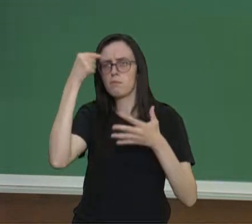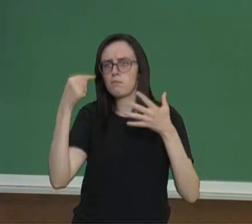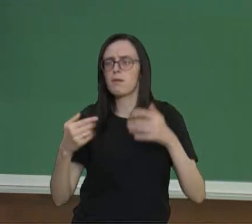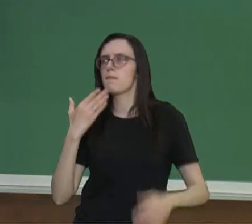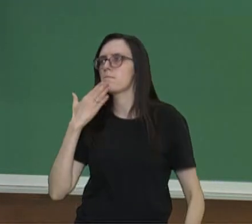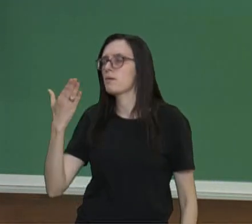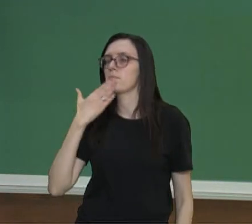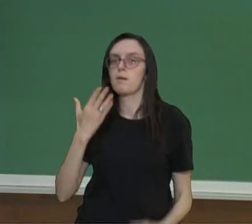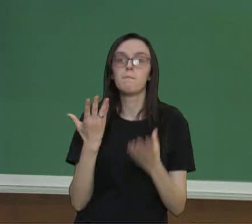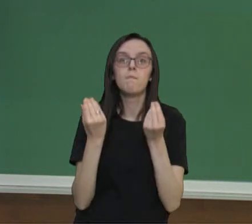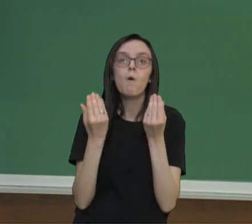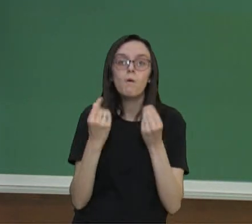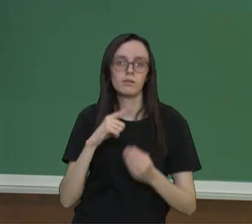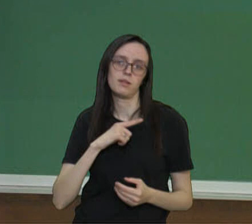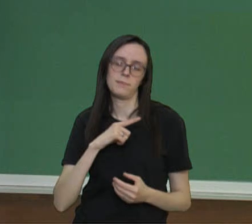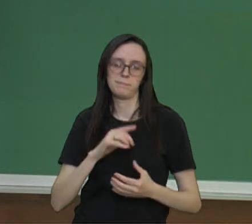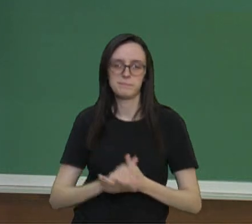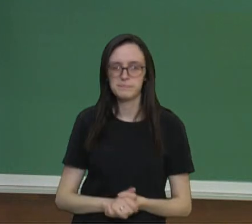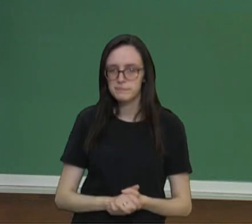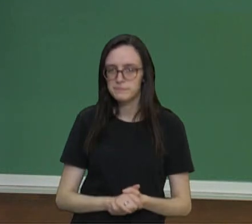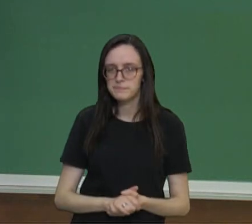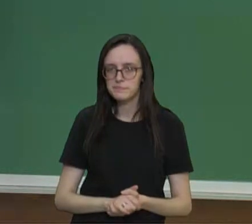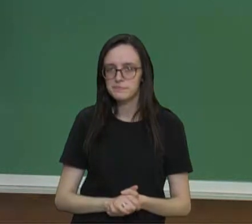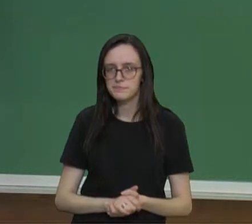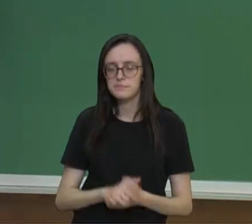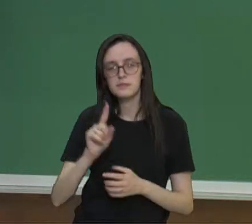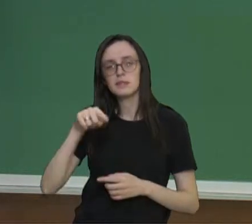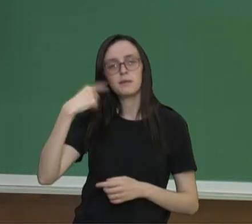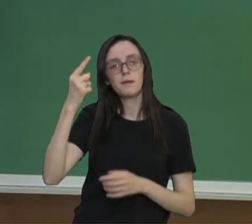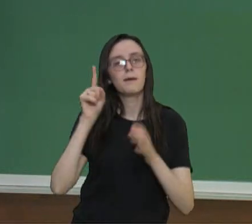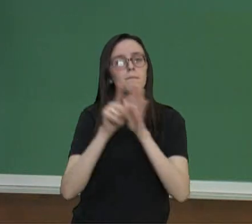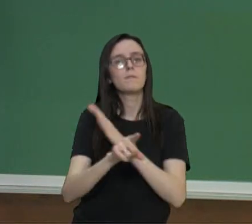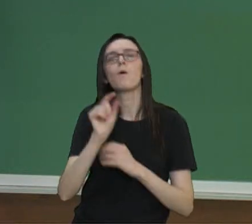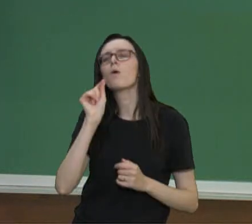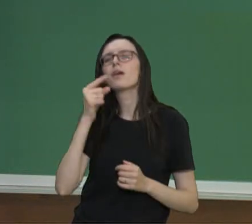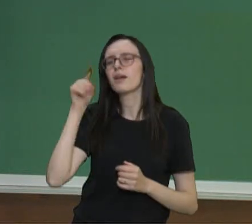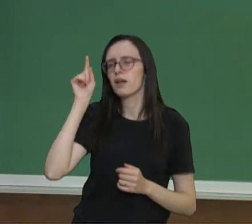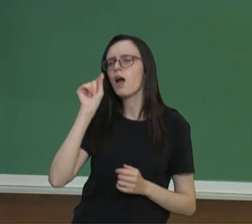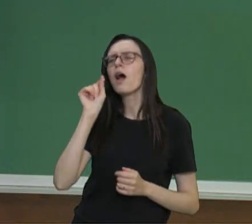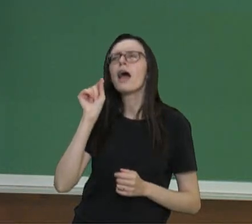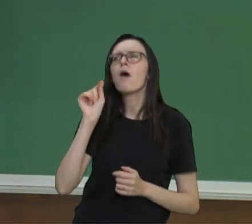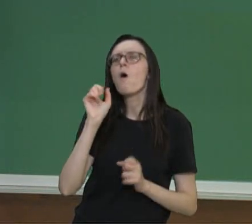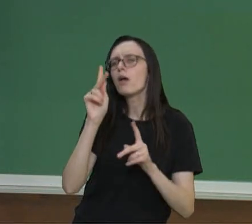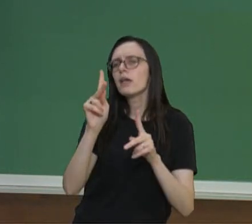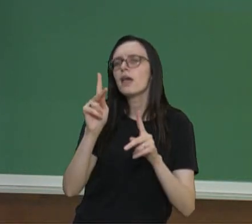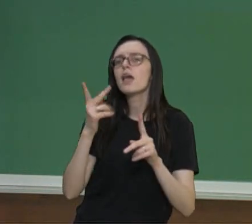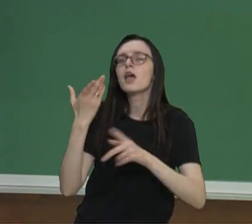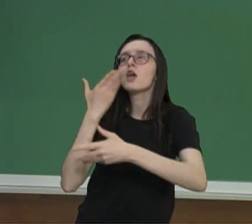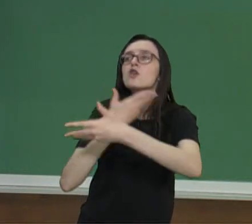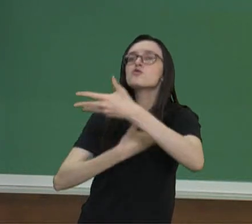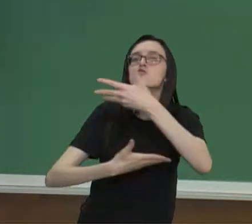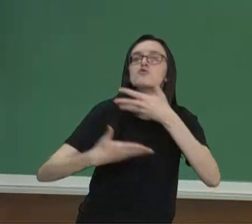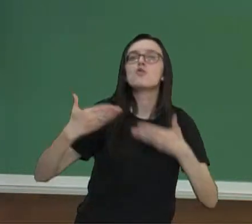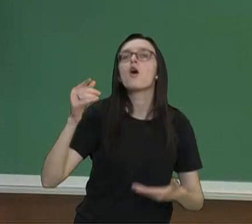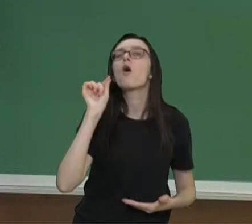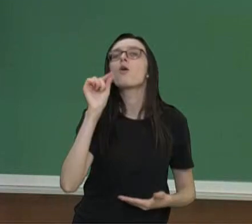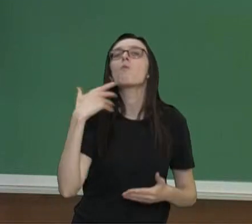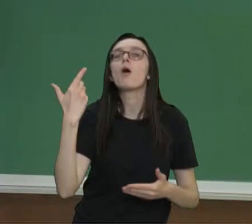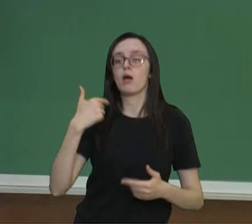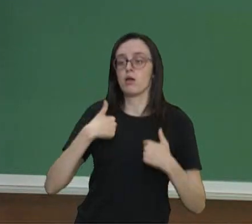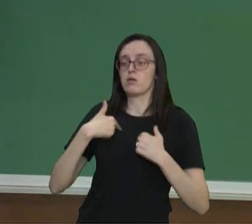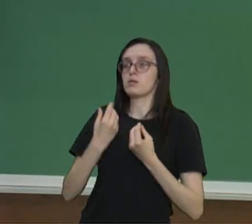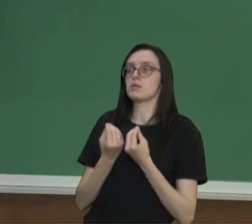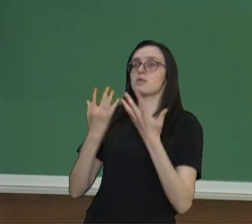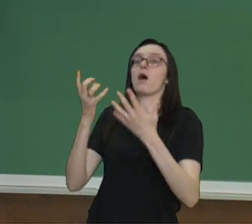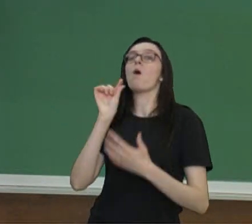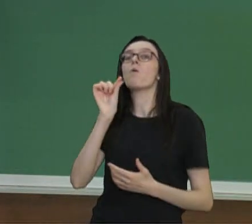exigências, essas são as reivindicações. A tua próxima pergunta lá perguntava, ok, e o que eles oferecem em troca disso? Qual é a